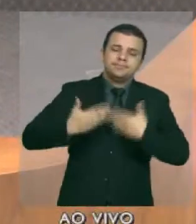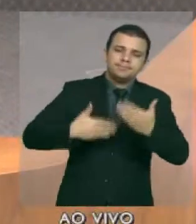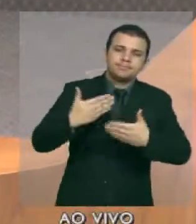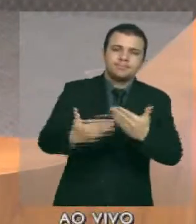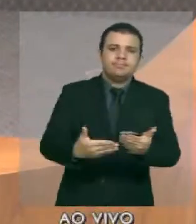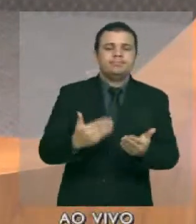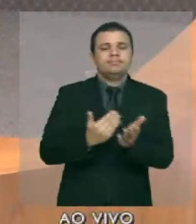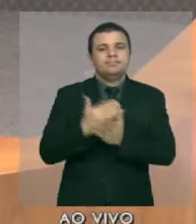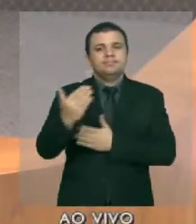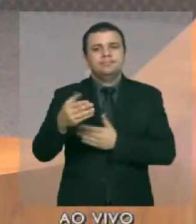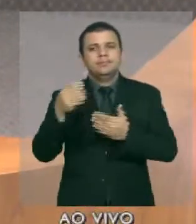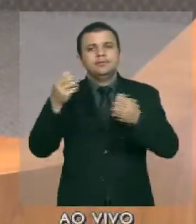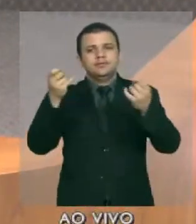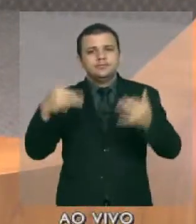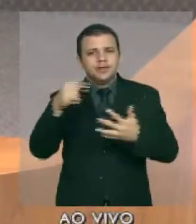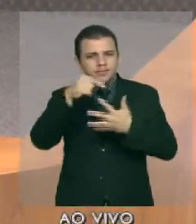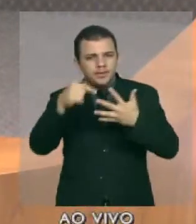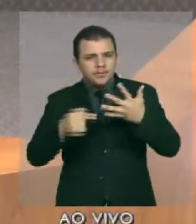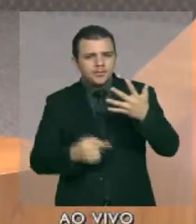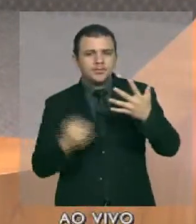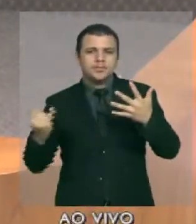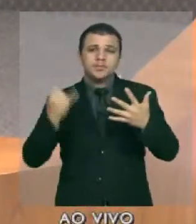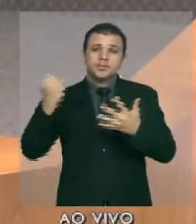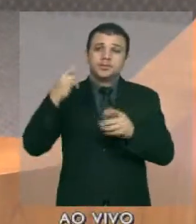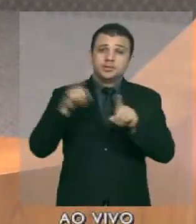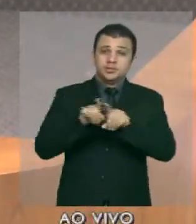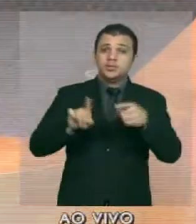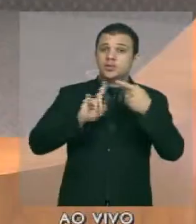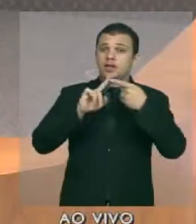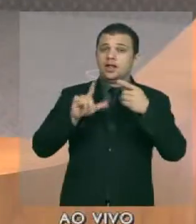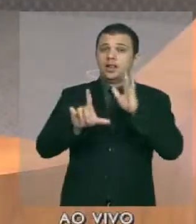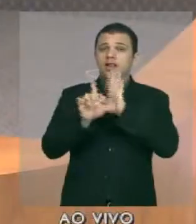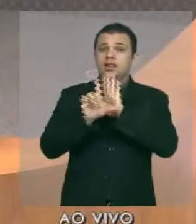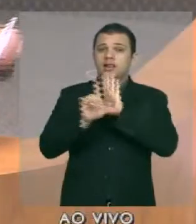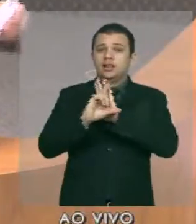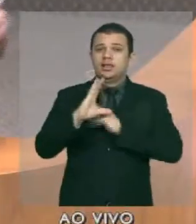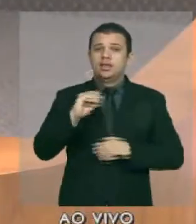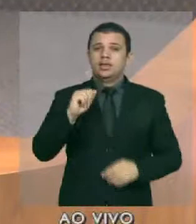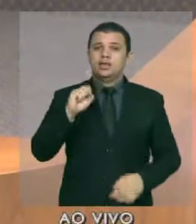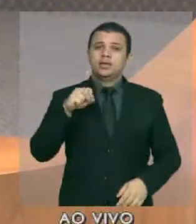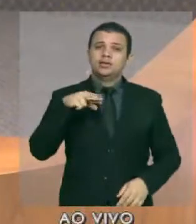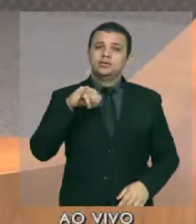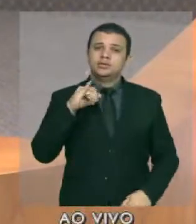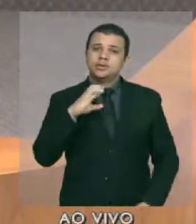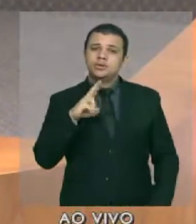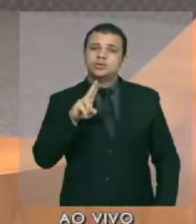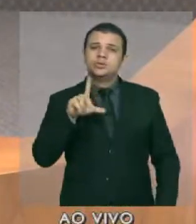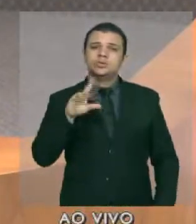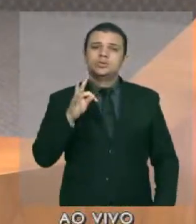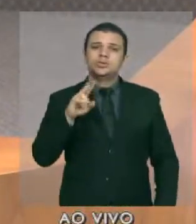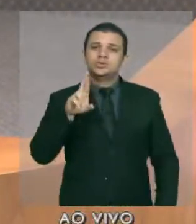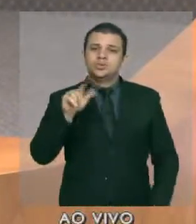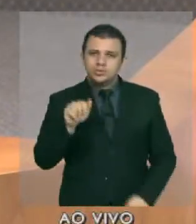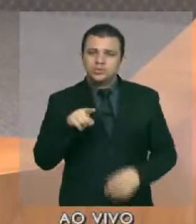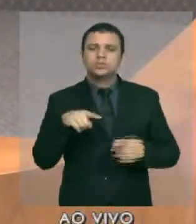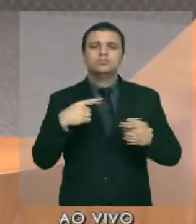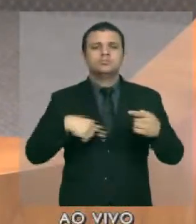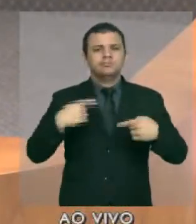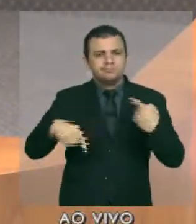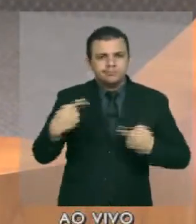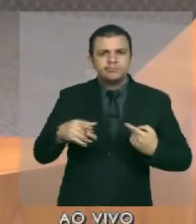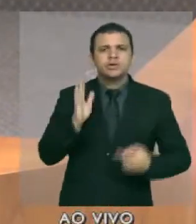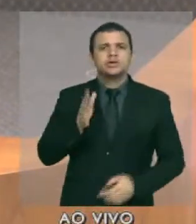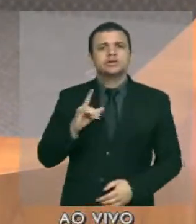inclusive está referência da lei de casvicultura que nós já discutimos Em uma audiência também uma reunião pela frente